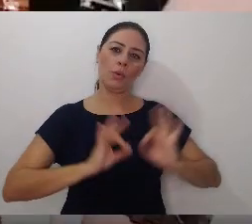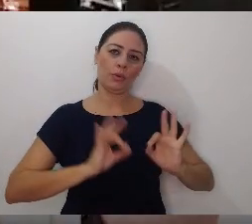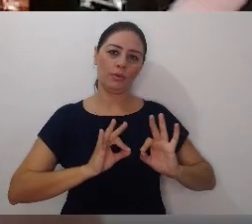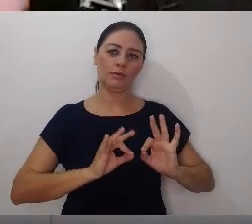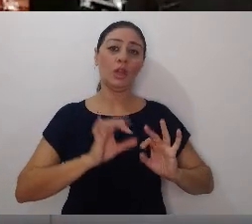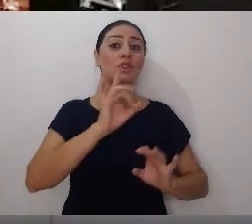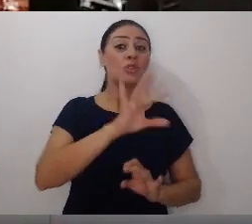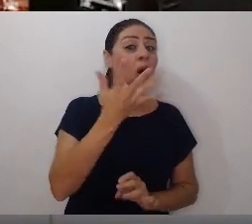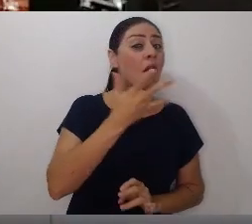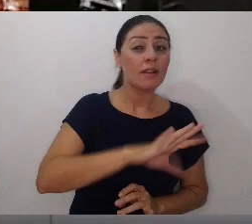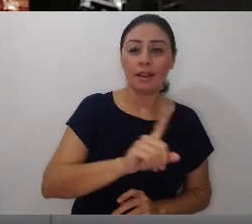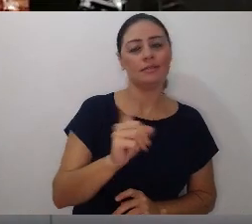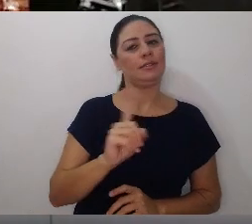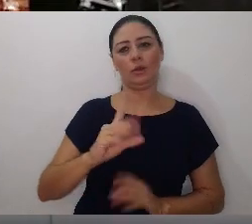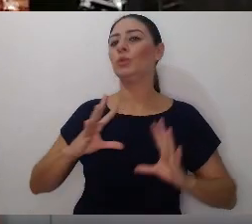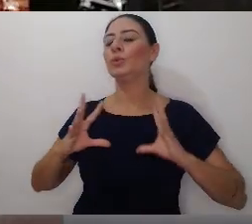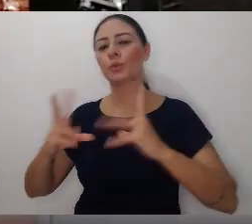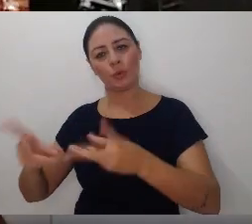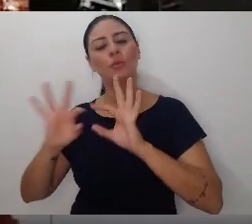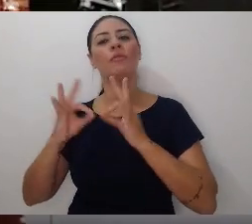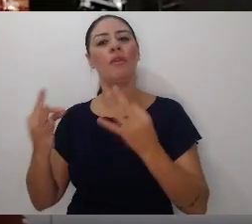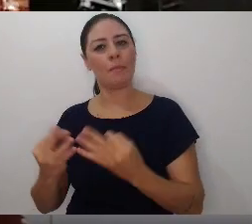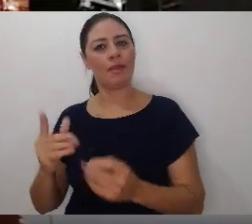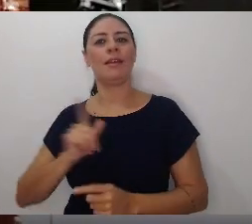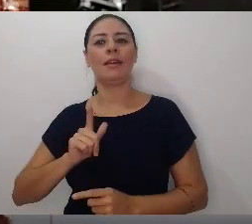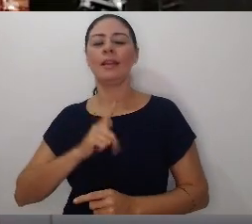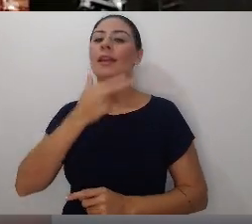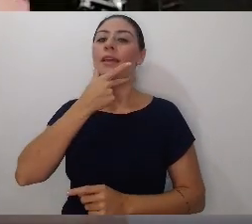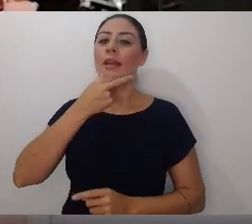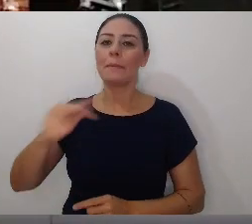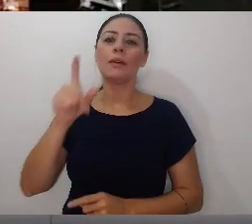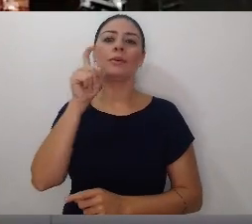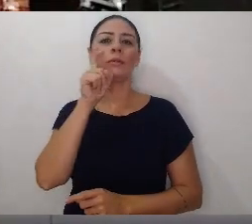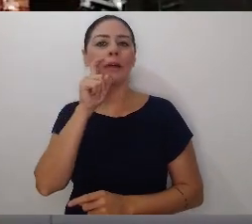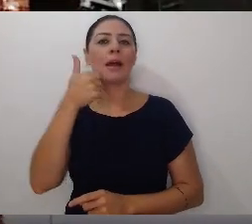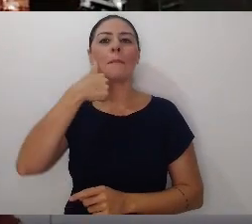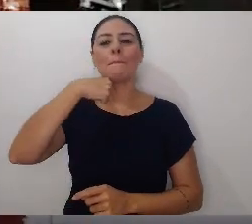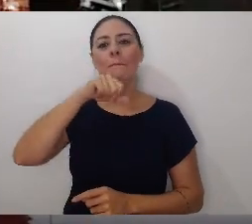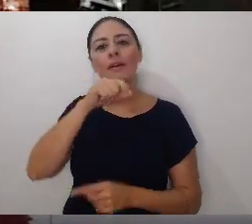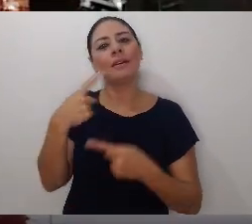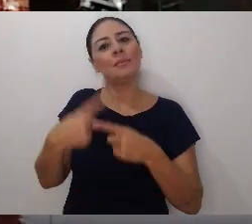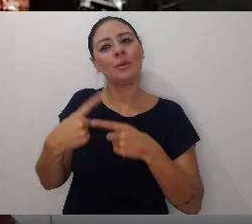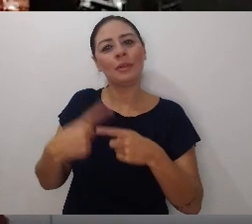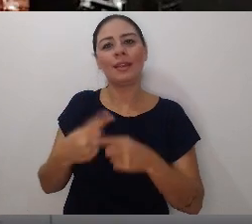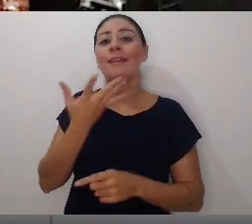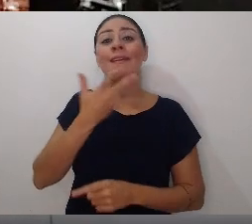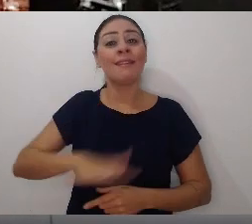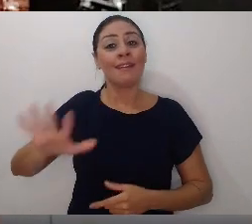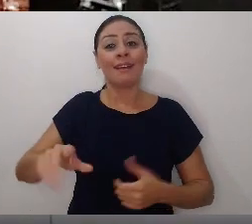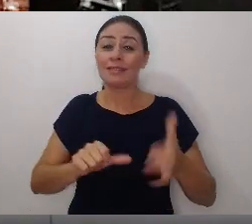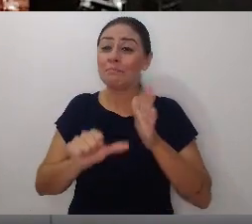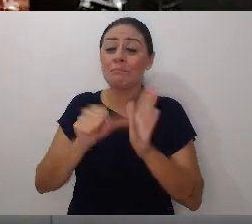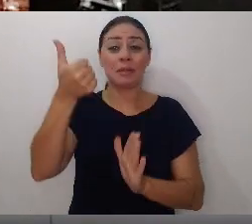todos ganham com a organização do sono. Não é só a criança. Todos ganham. A família inteira ganha, os irmãos